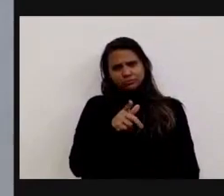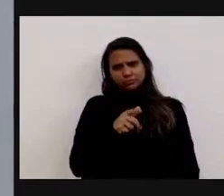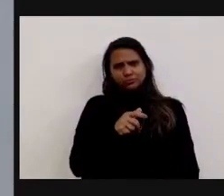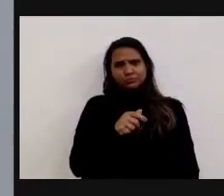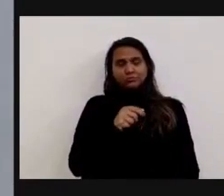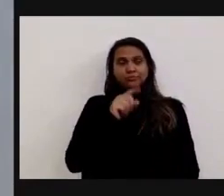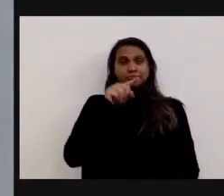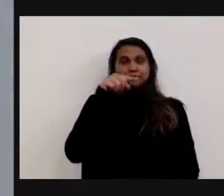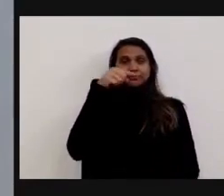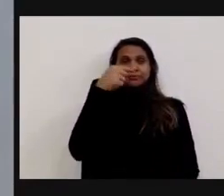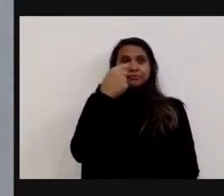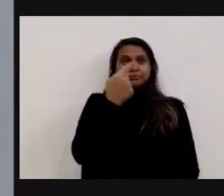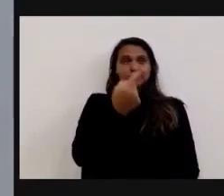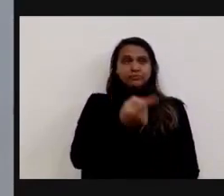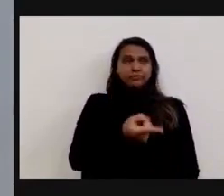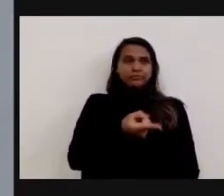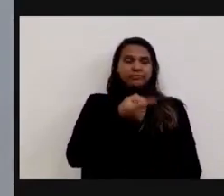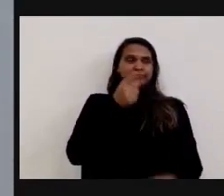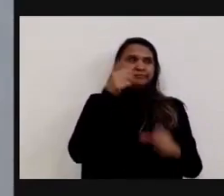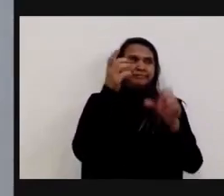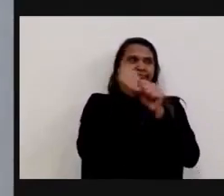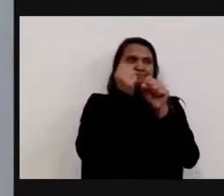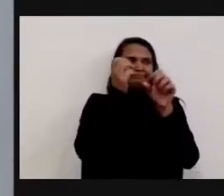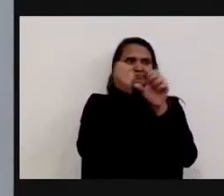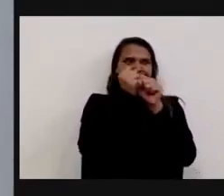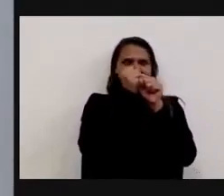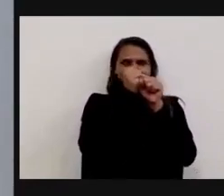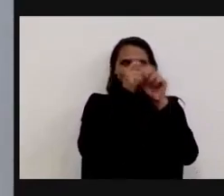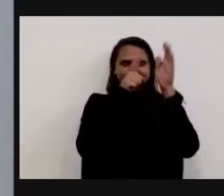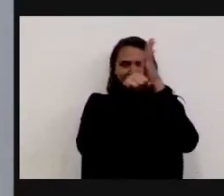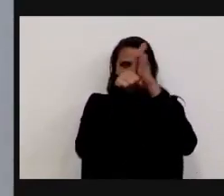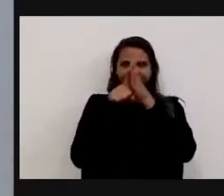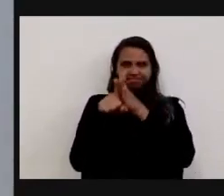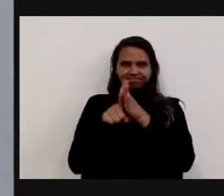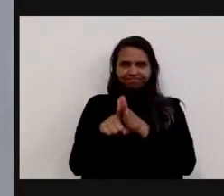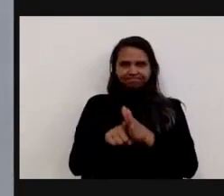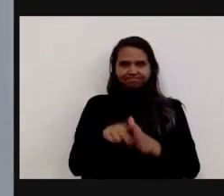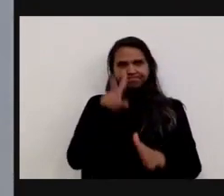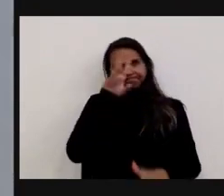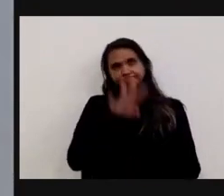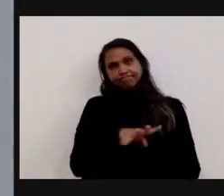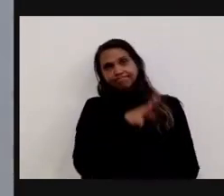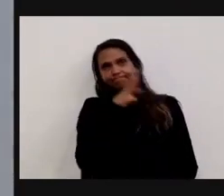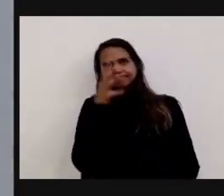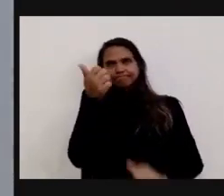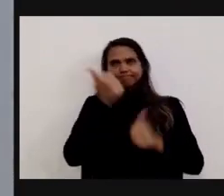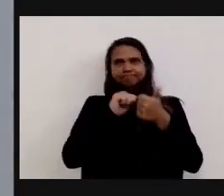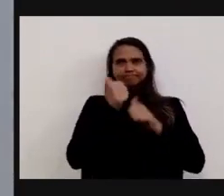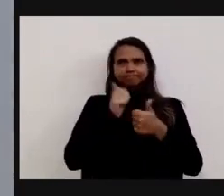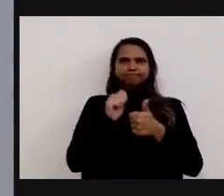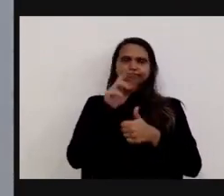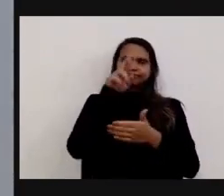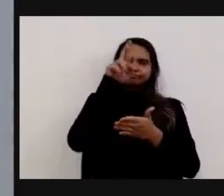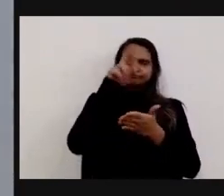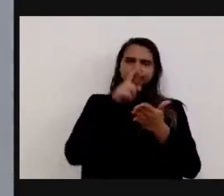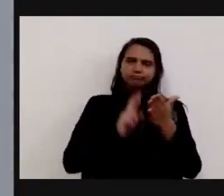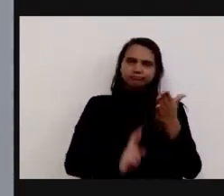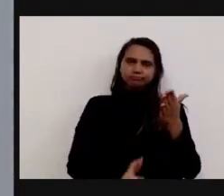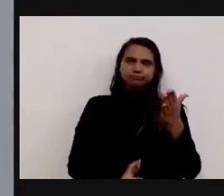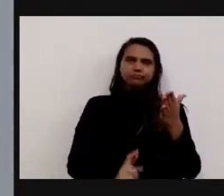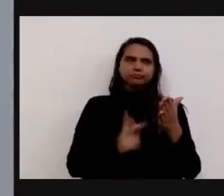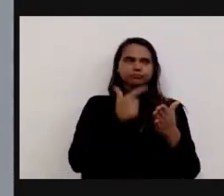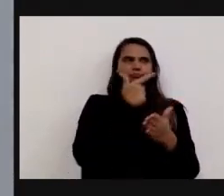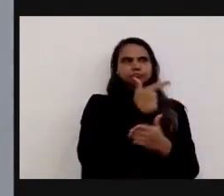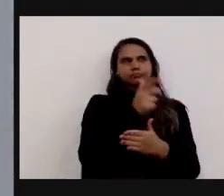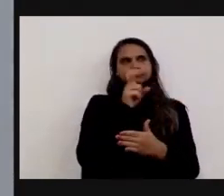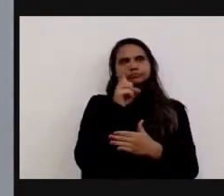para depois você confirmada precisa contratar uma consultora uma consultora para fazer a análise e te devolver um relatório de